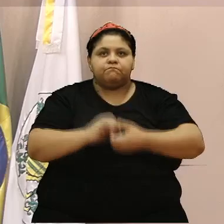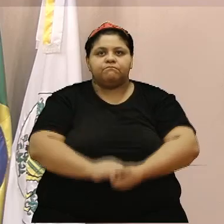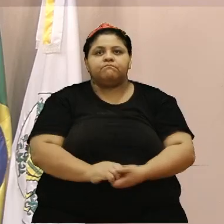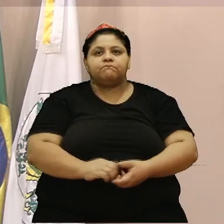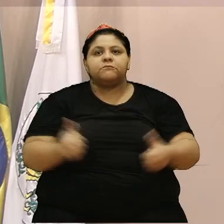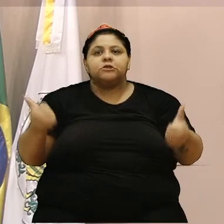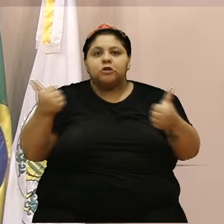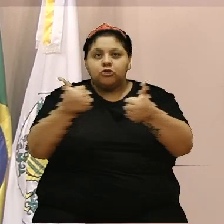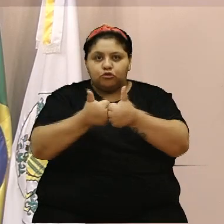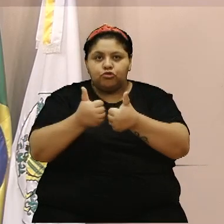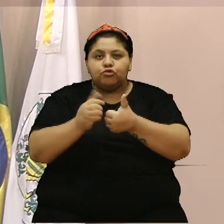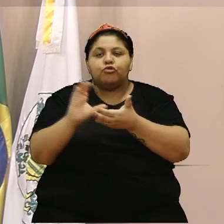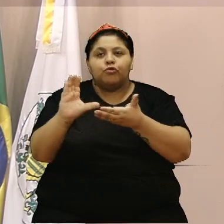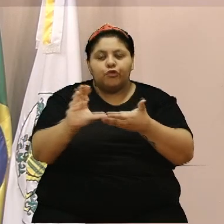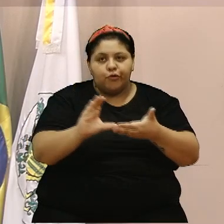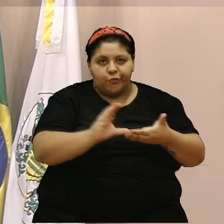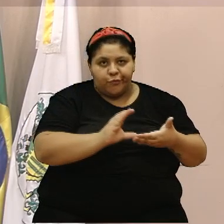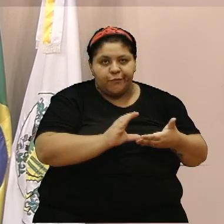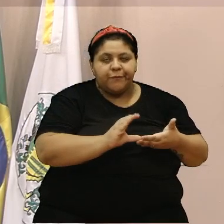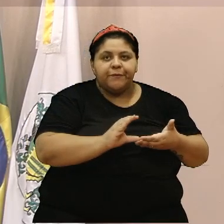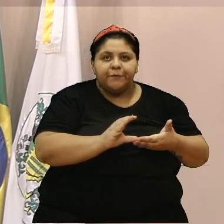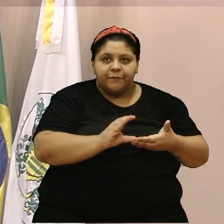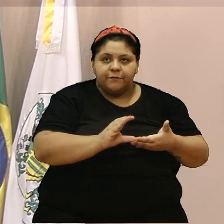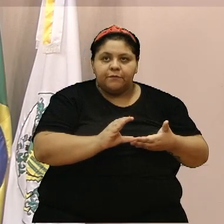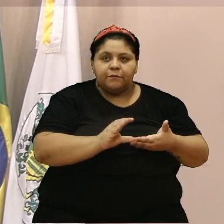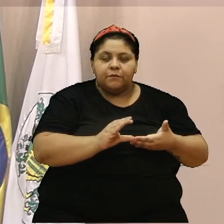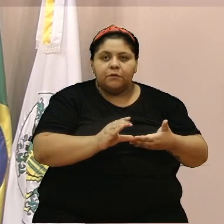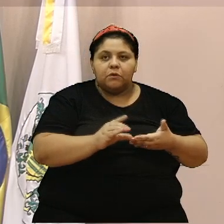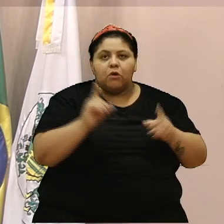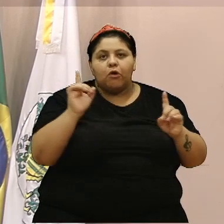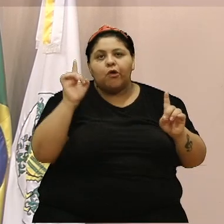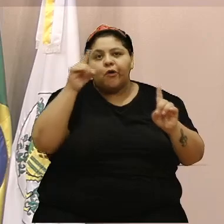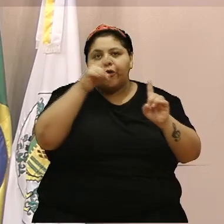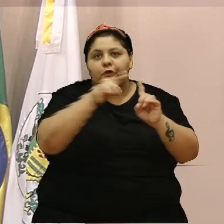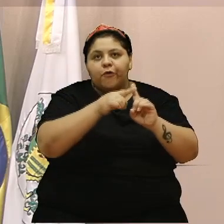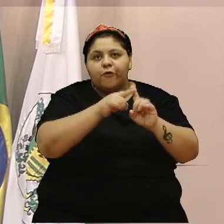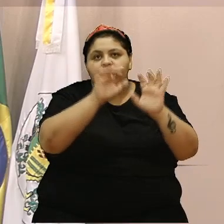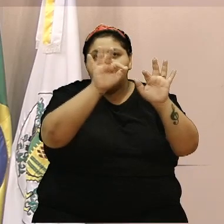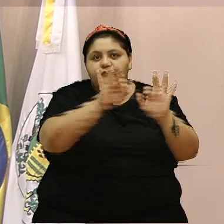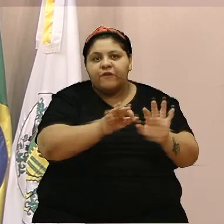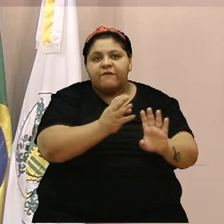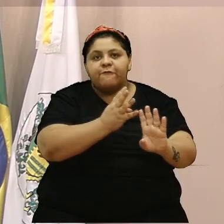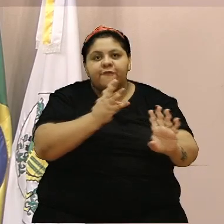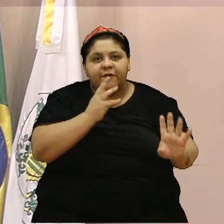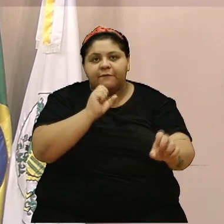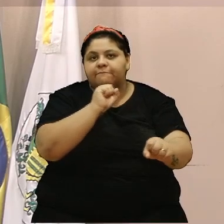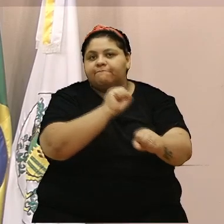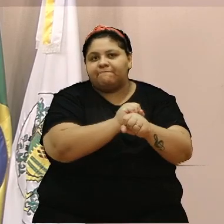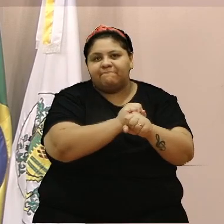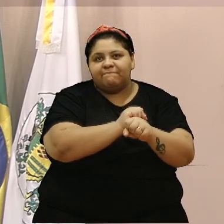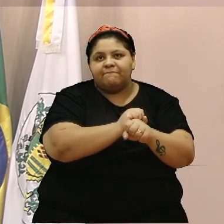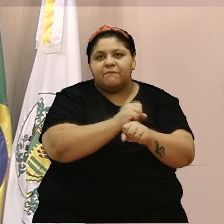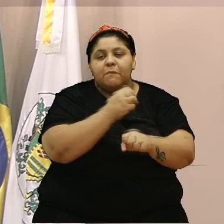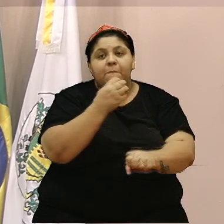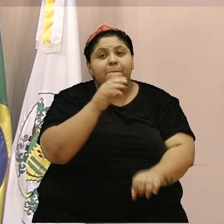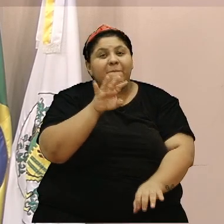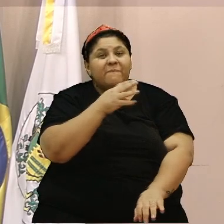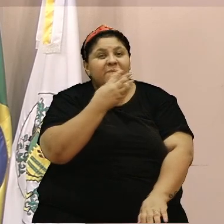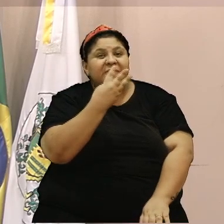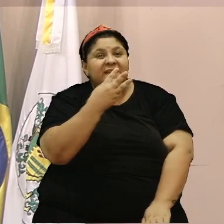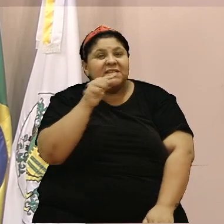Junto com esse recurso significativo do município, a ideia é zerar essa fila que hoje tem cerca de 3